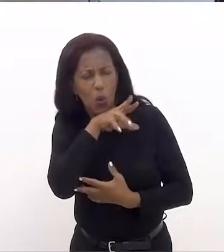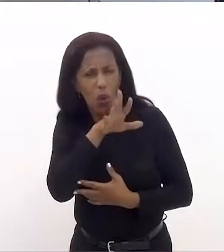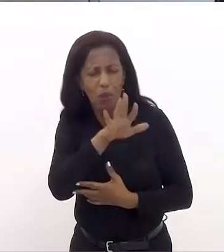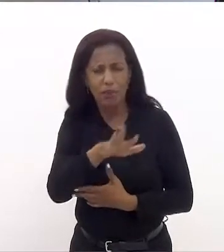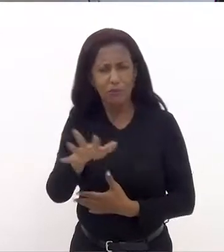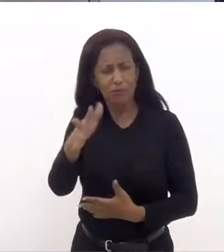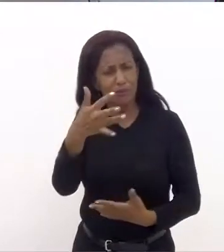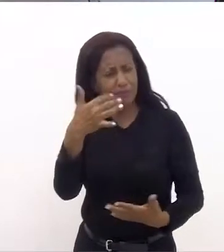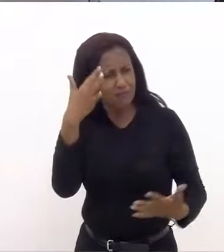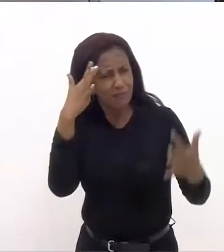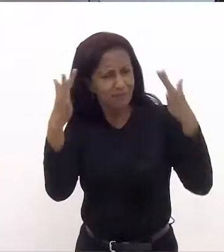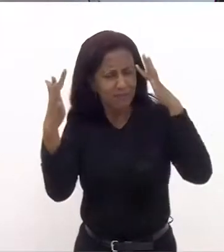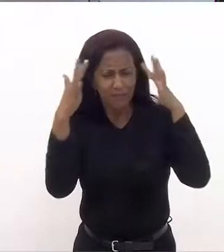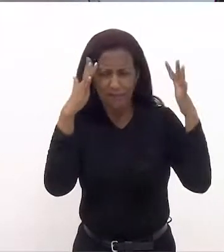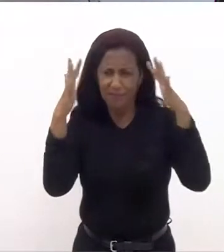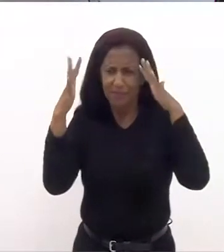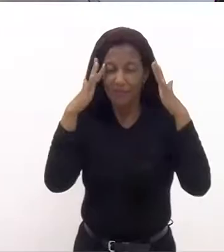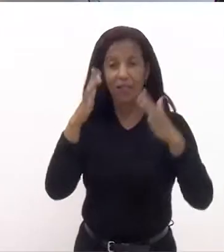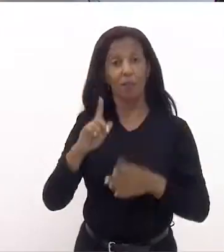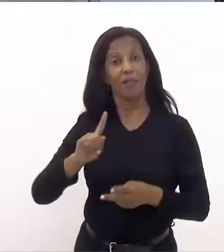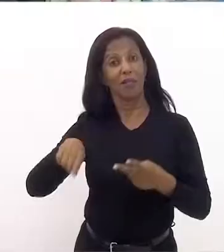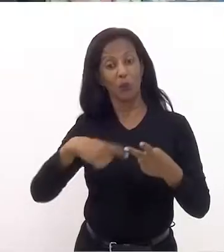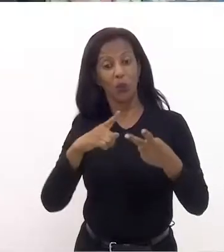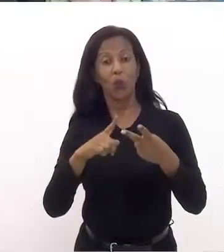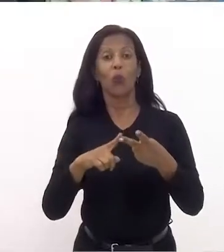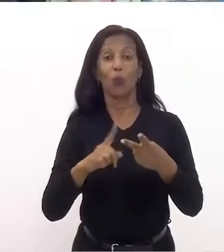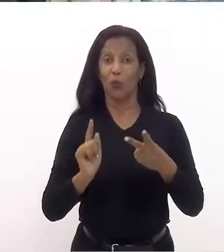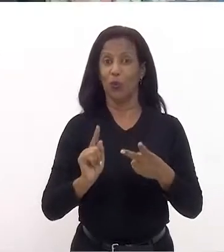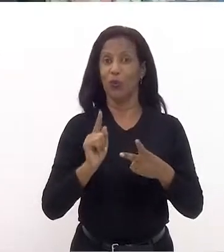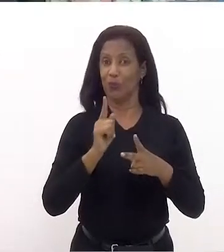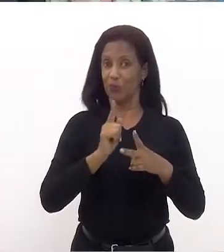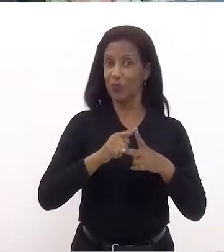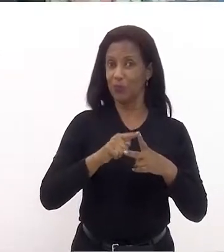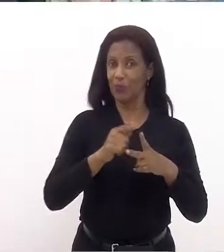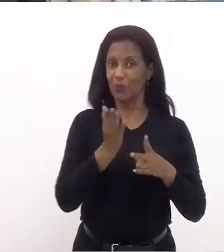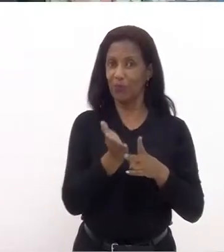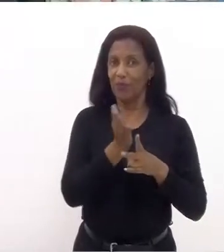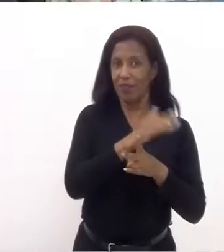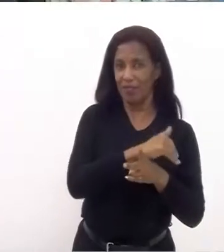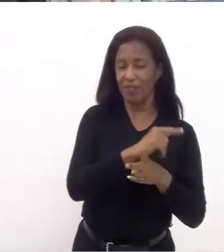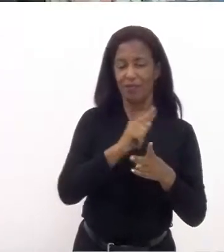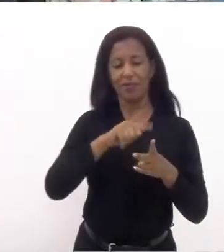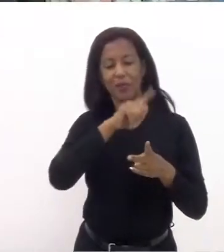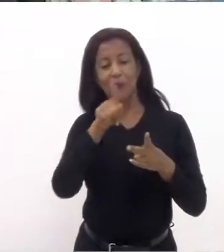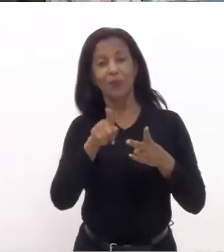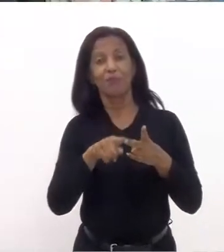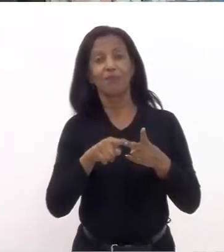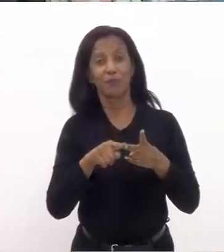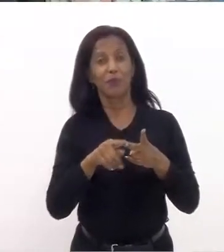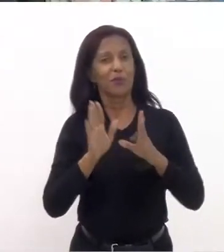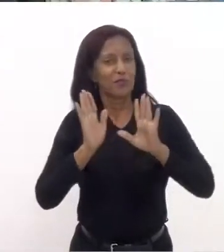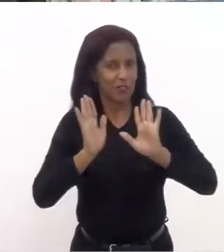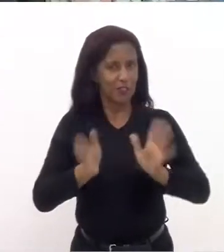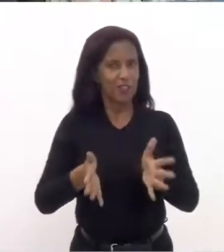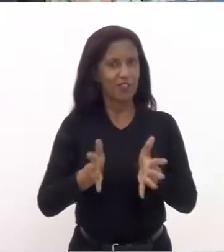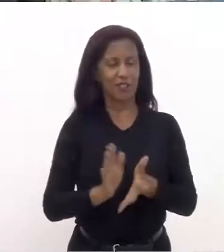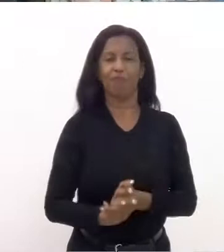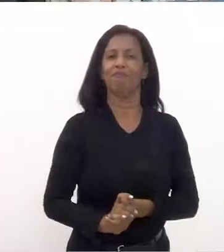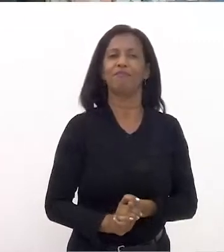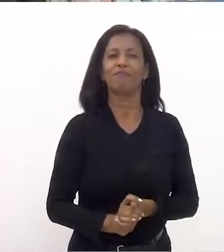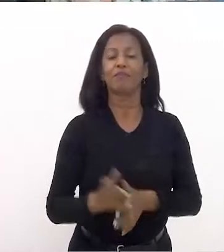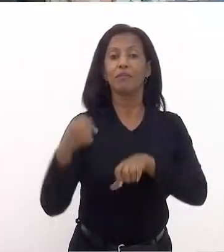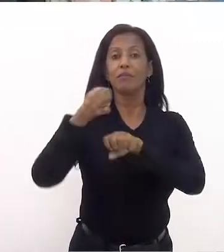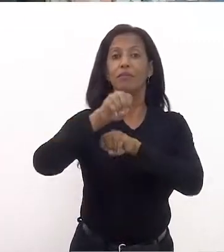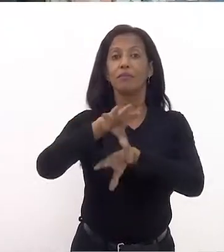aquilo me encantou muito. Mas há um outro momento, esse seria o momento prévio, há um outro momento já